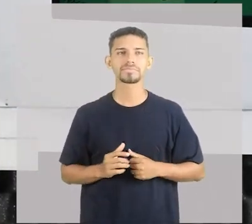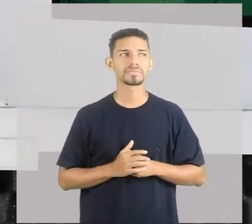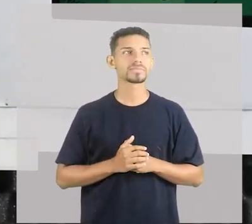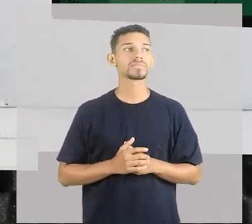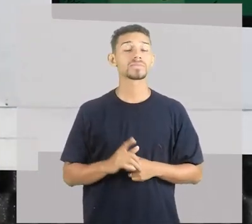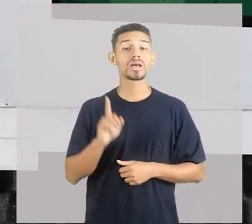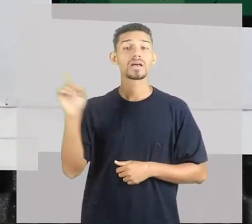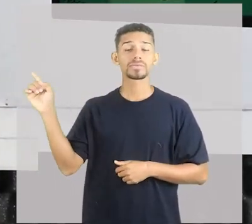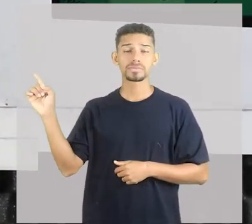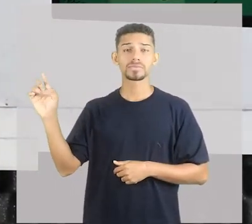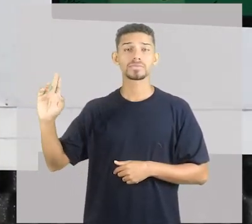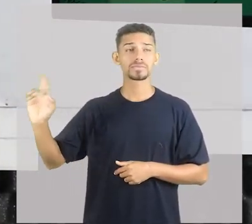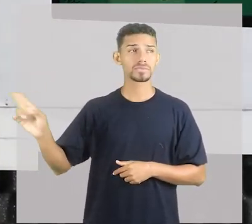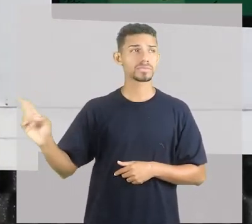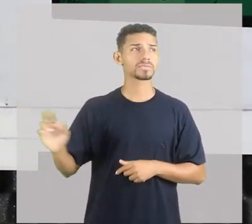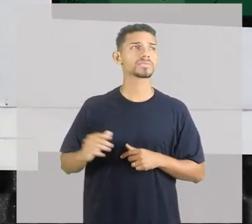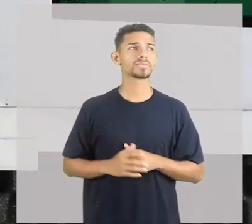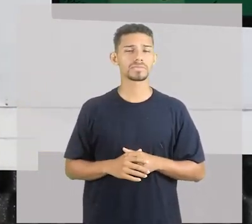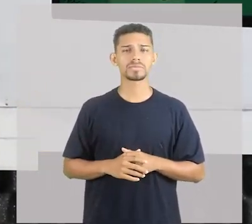Cetona.